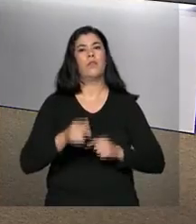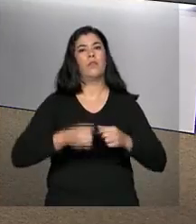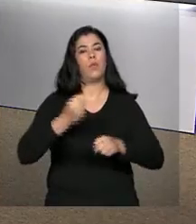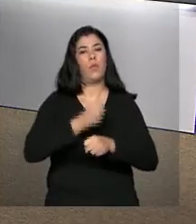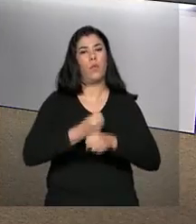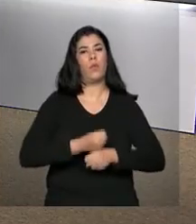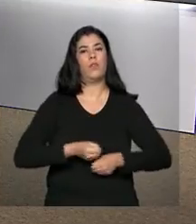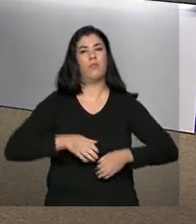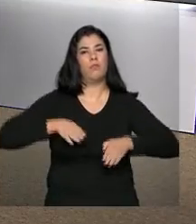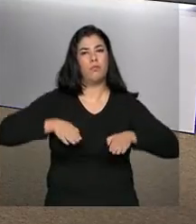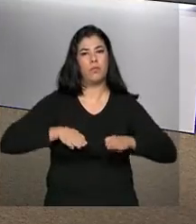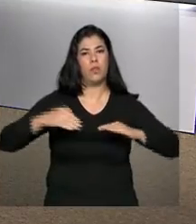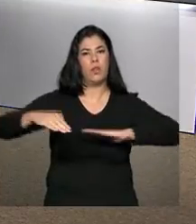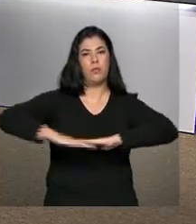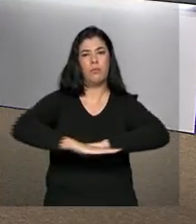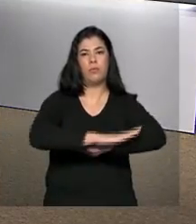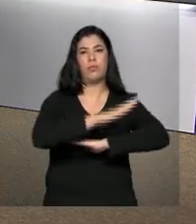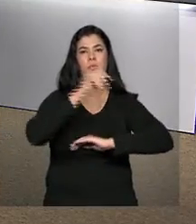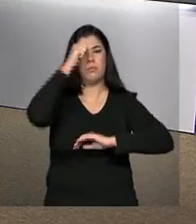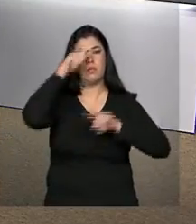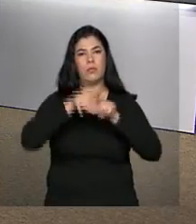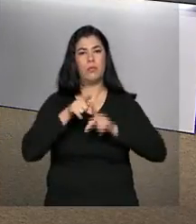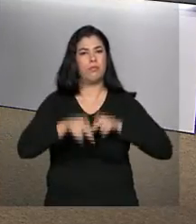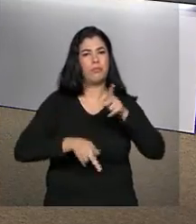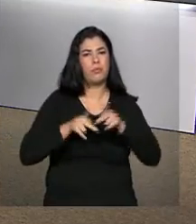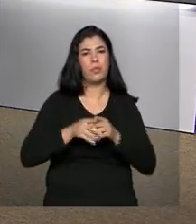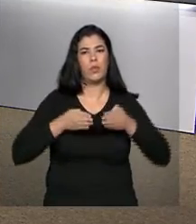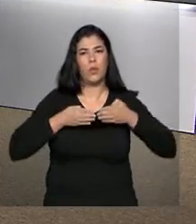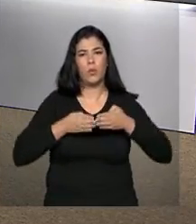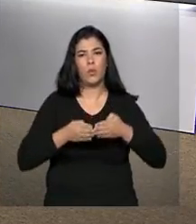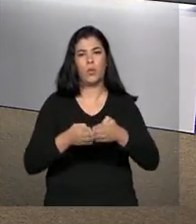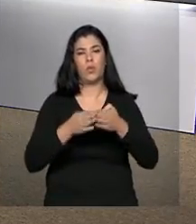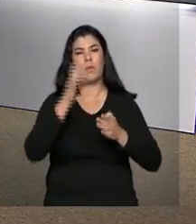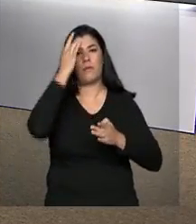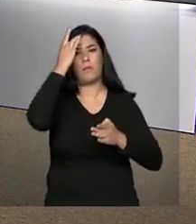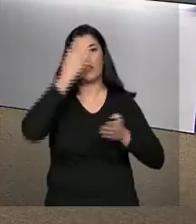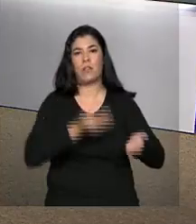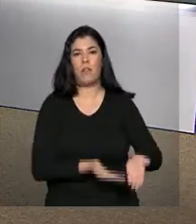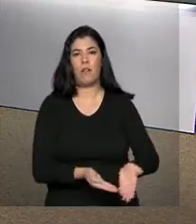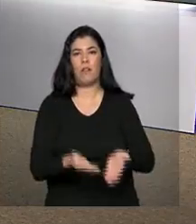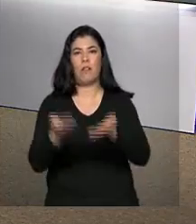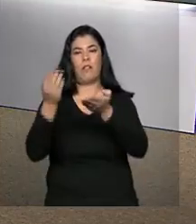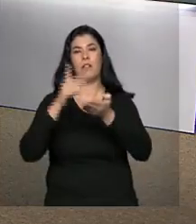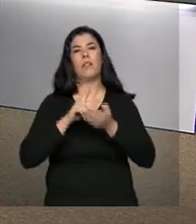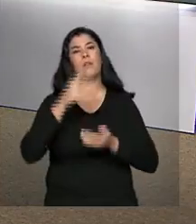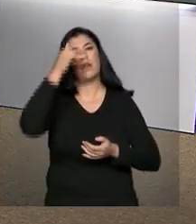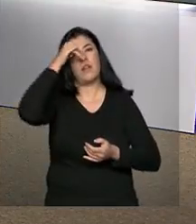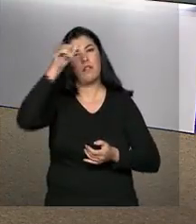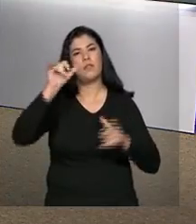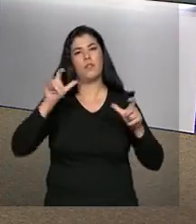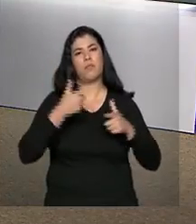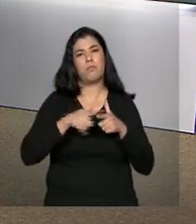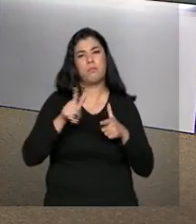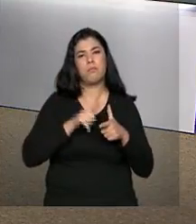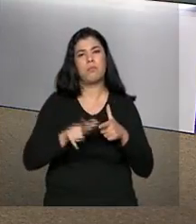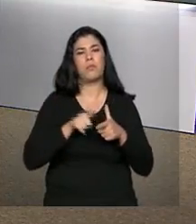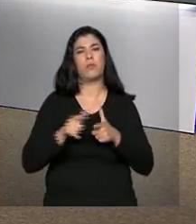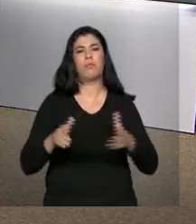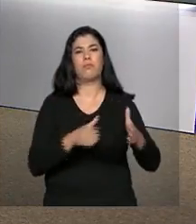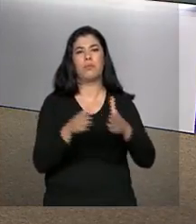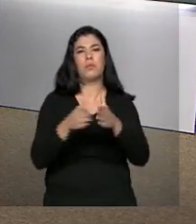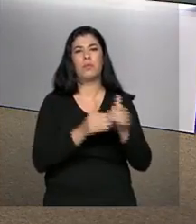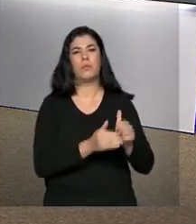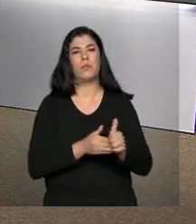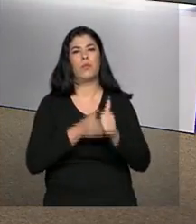e hidrovias são construídas para facilitar o transporte de carga. Tudo para desburocratizar o caminho da produção